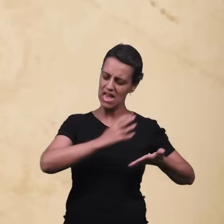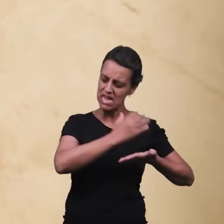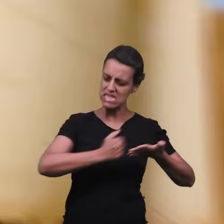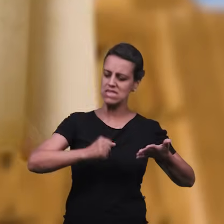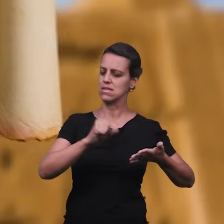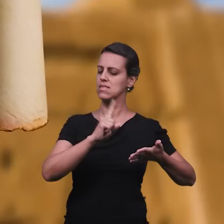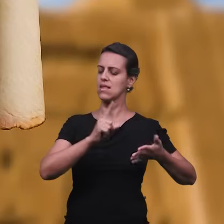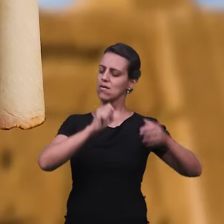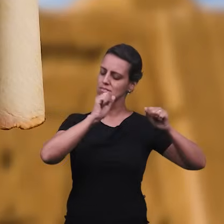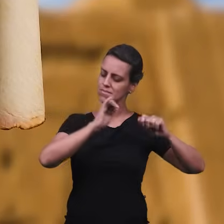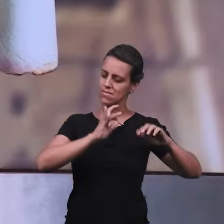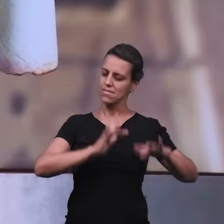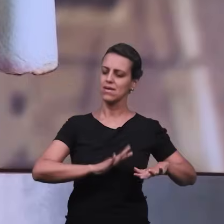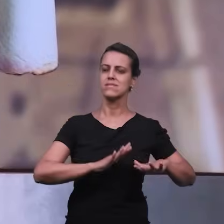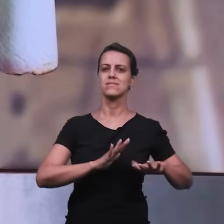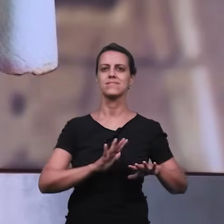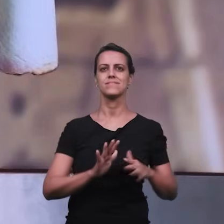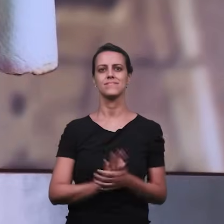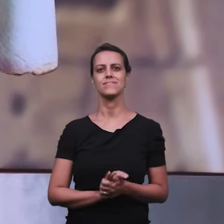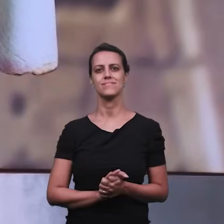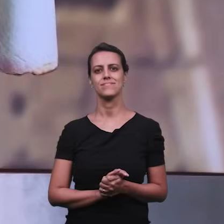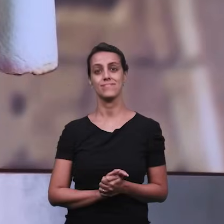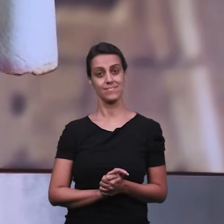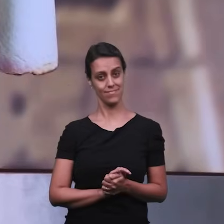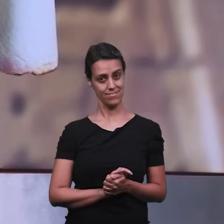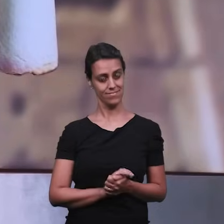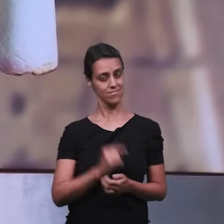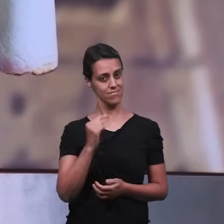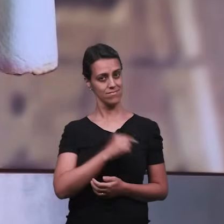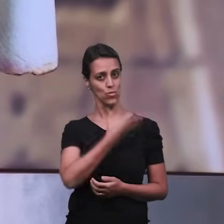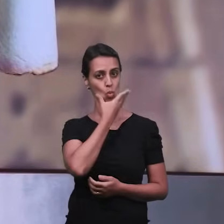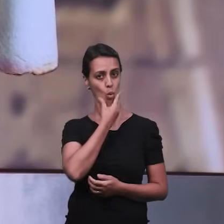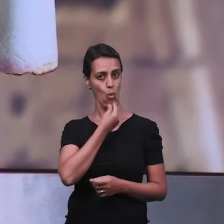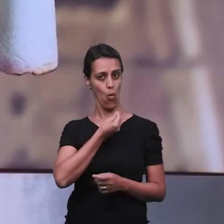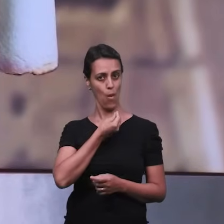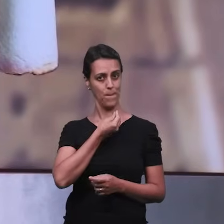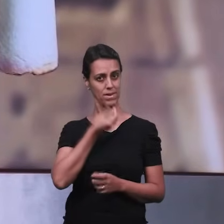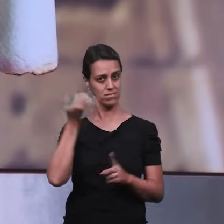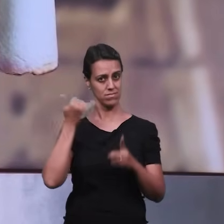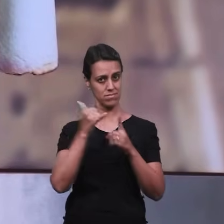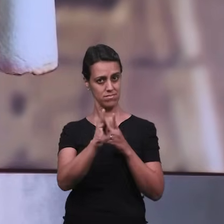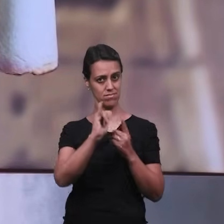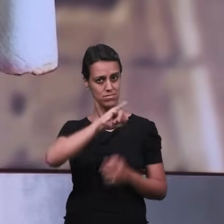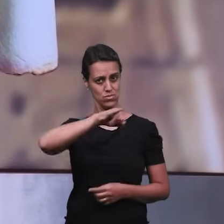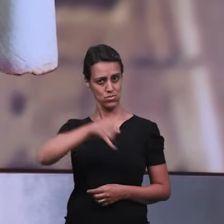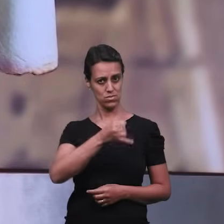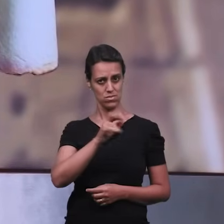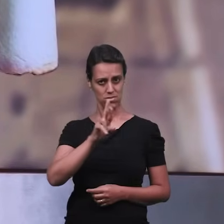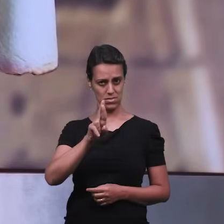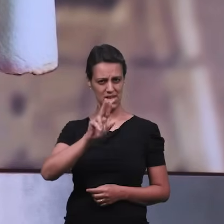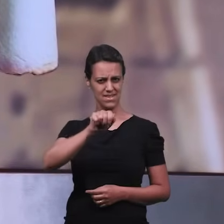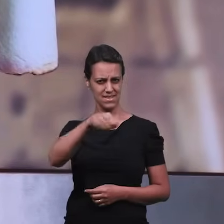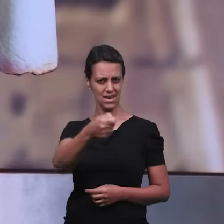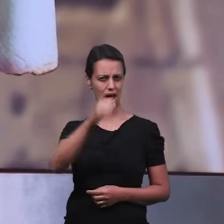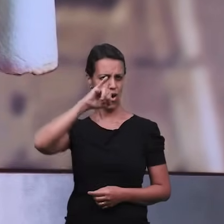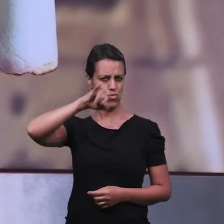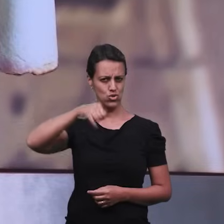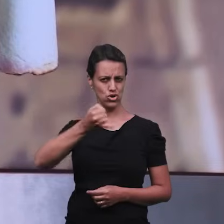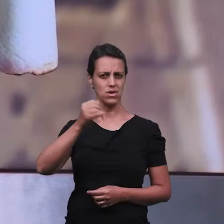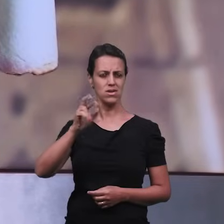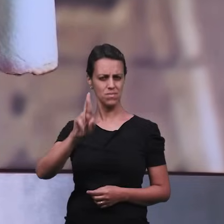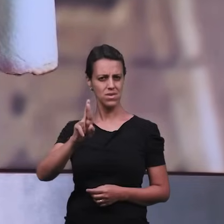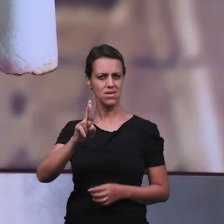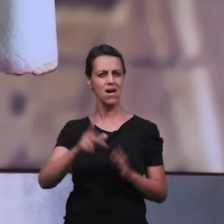arrancarei. Aqui Jeremias, pouco antes da ida do povo de Israel para o cativeiro